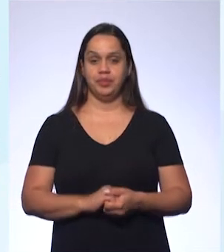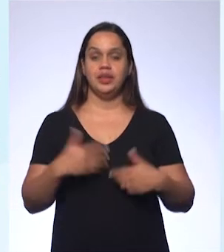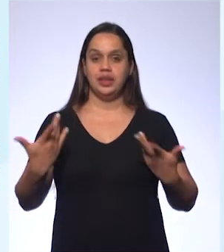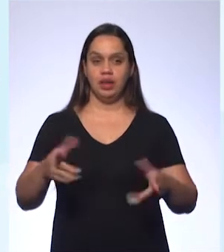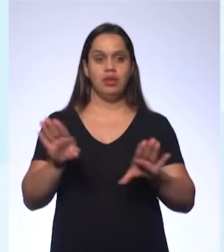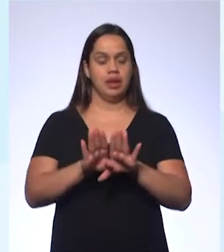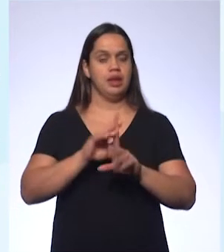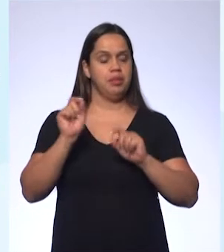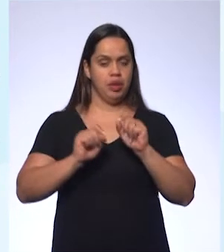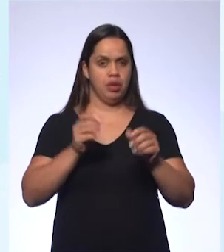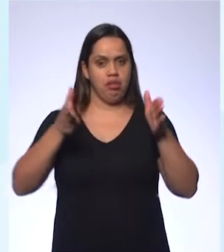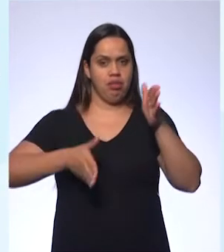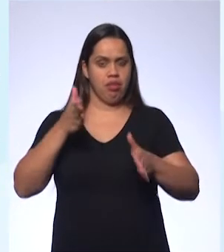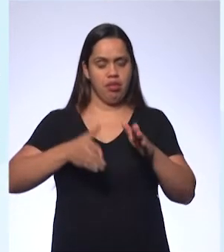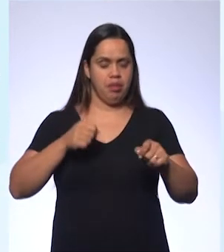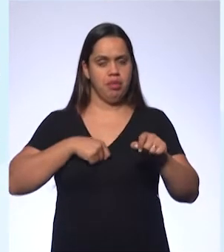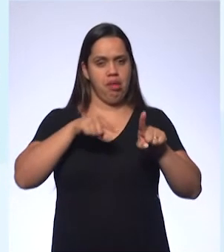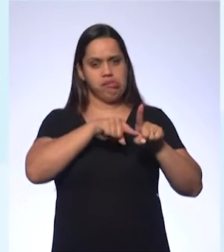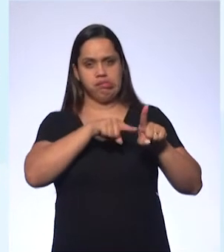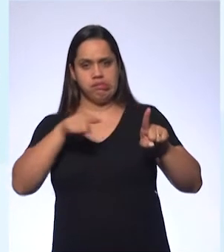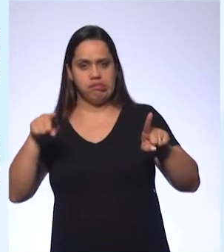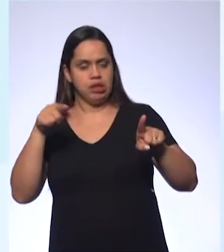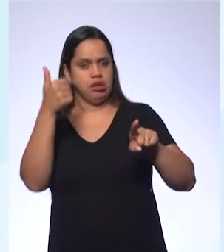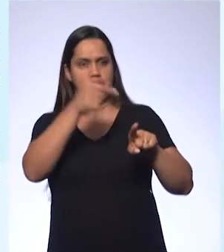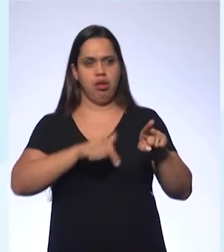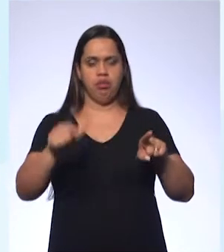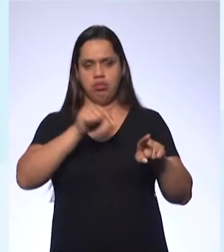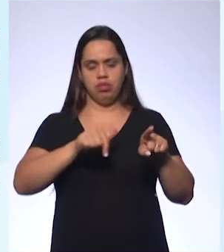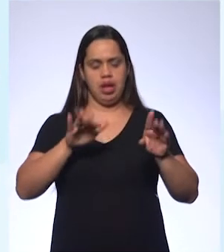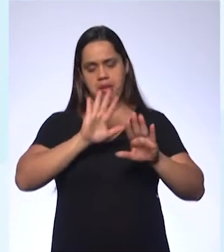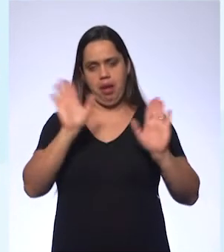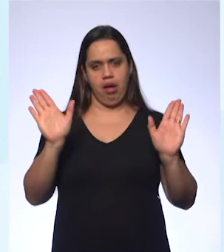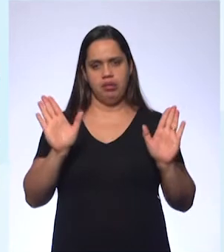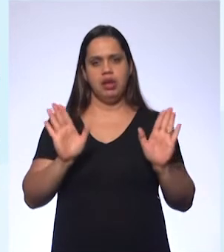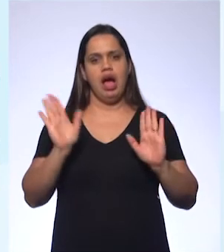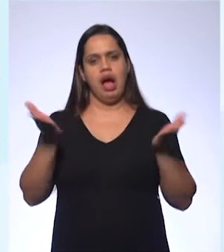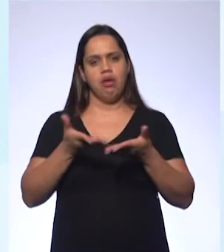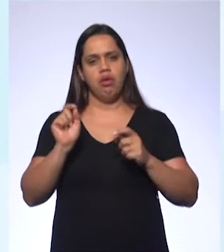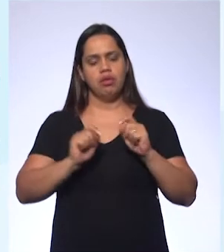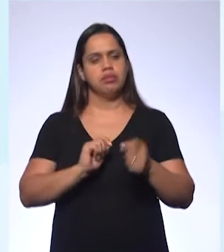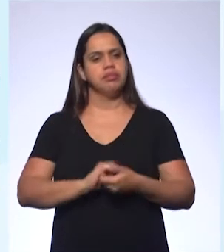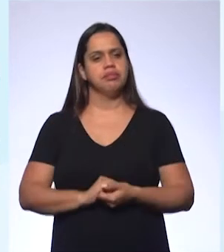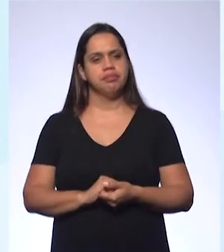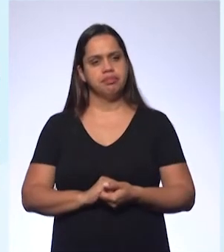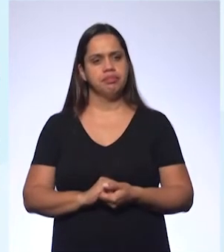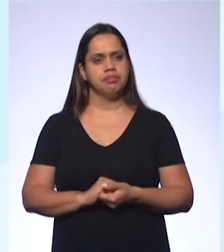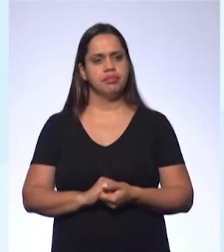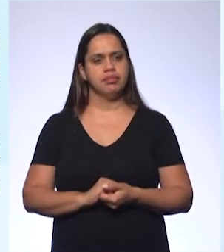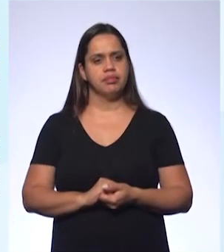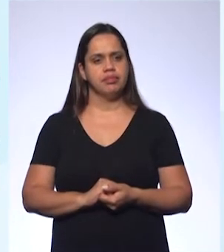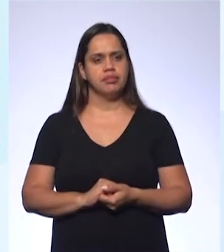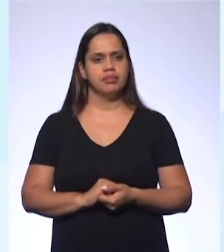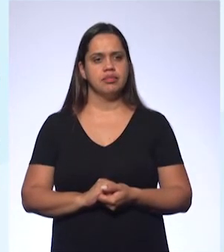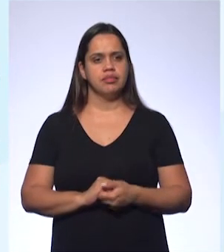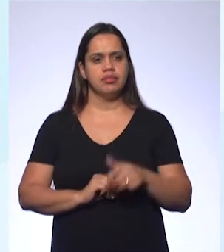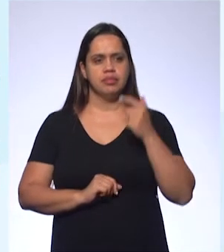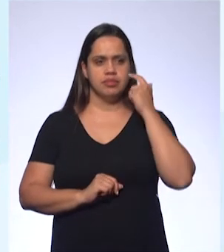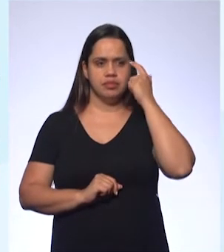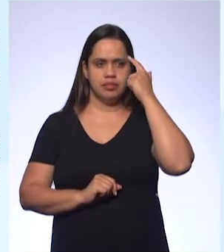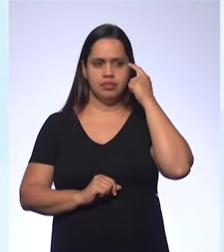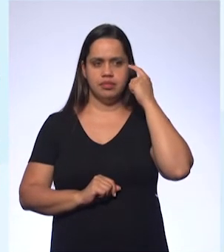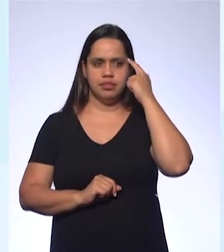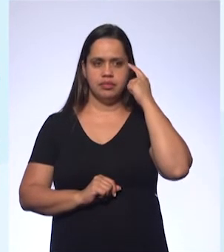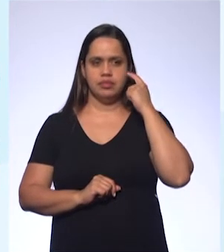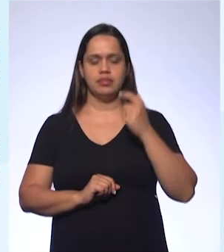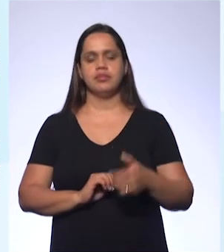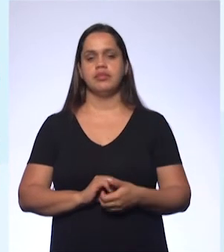também temporal da linearidade. Não existe uma linearidade temporal mais. As well as allusions to the psyche and